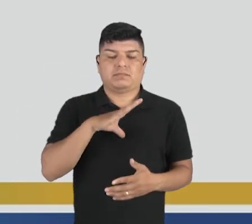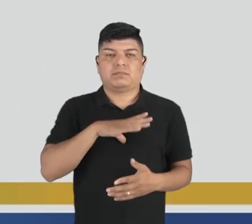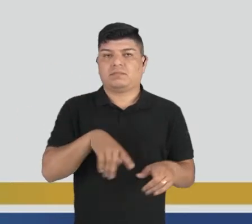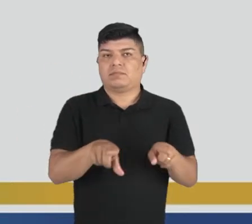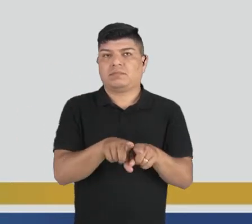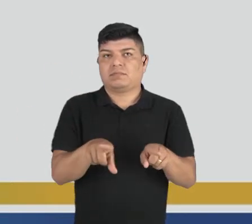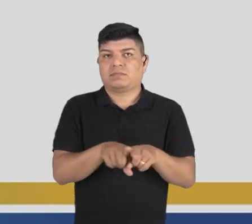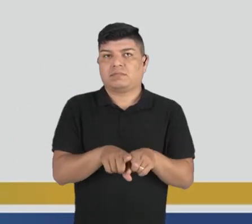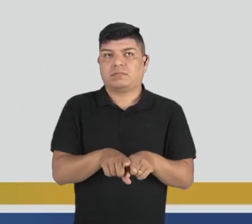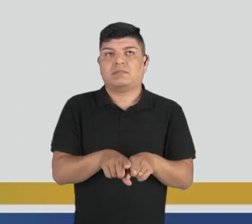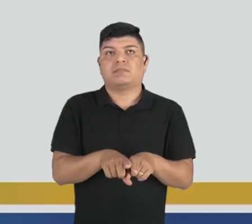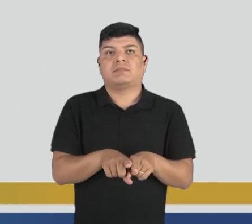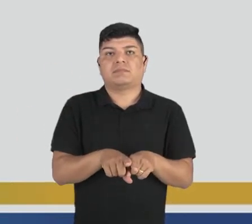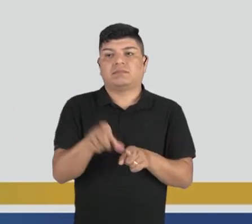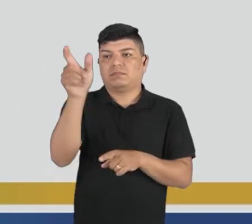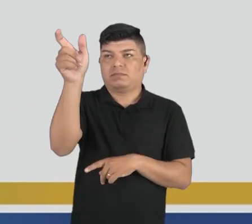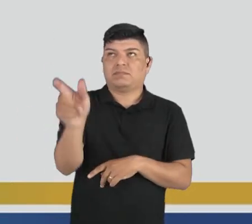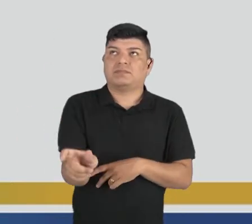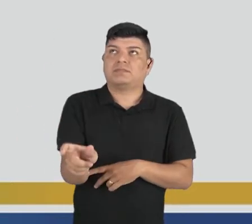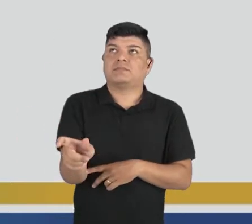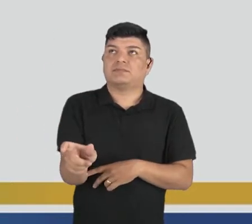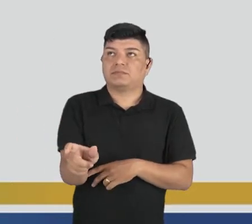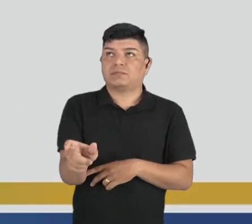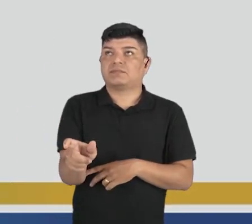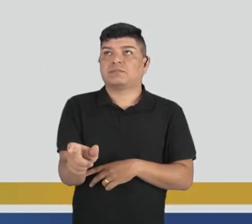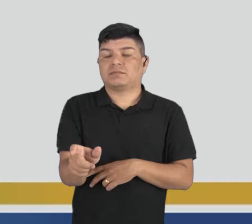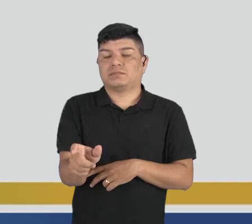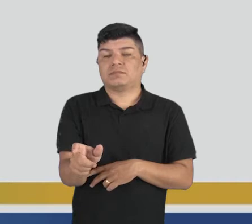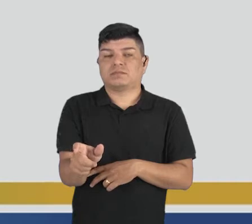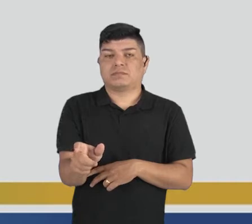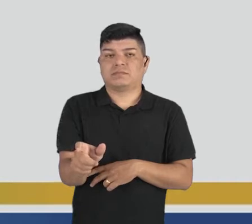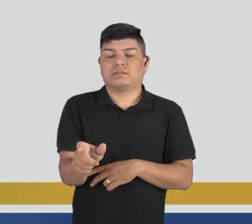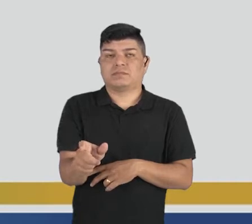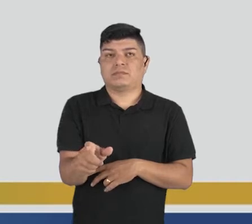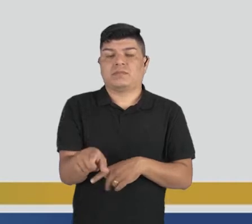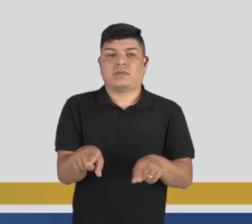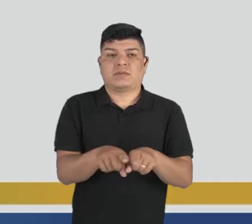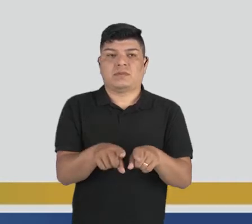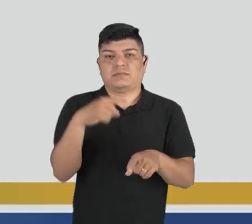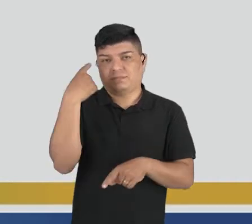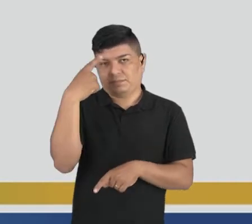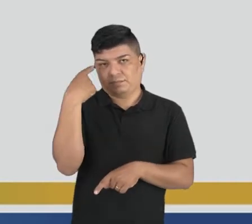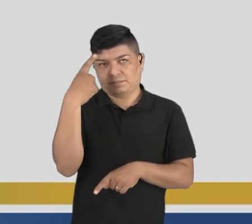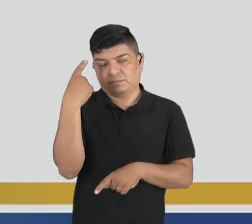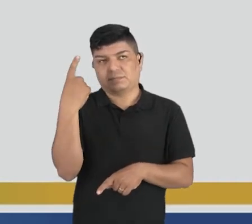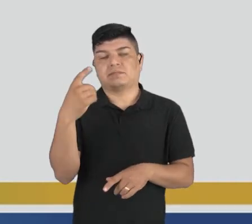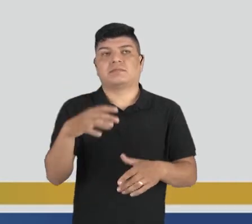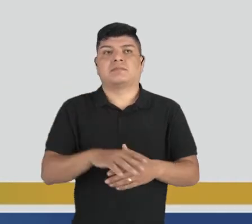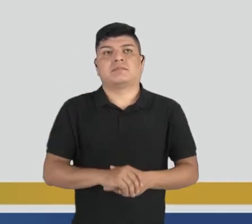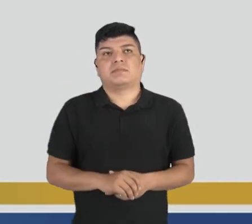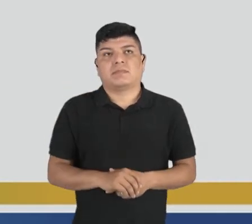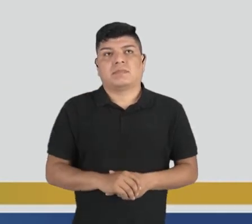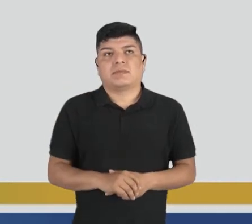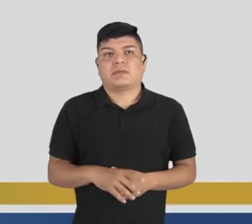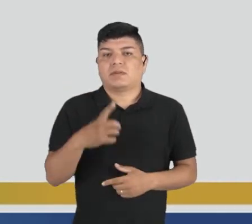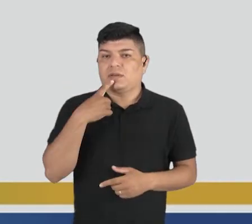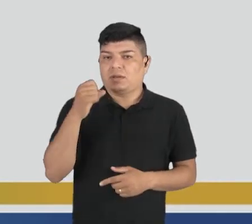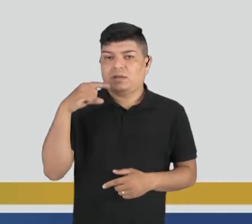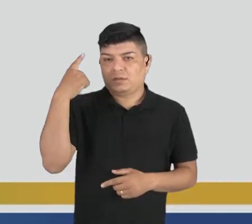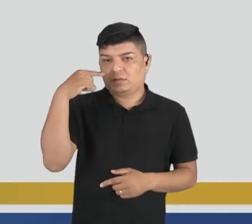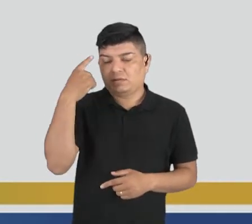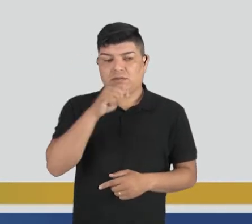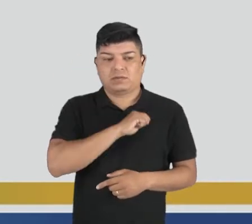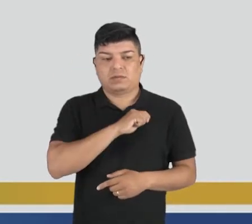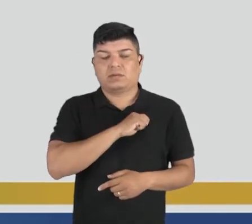portuguesa, né? E também é um personagem, tá? Que é também espanhol, tá? Que é também da língua